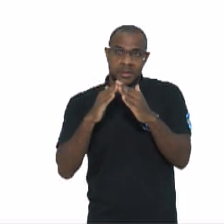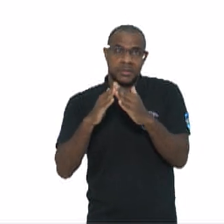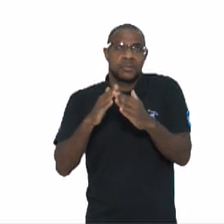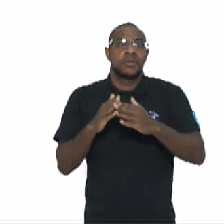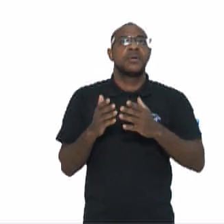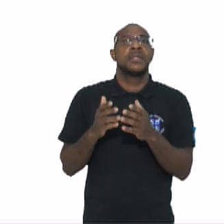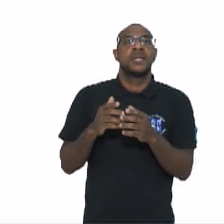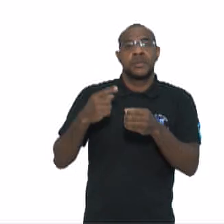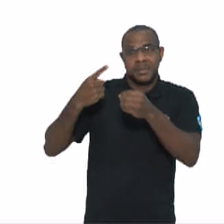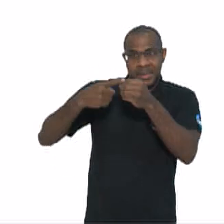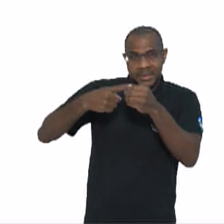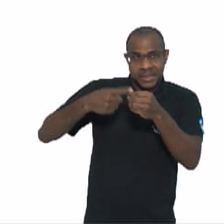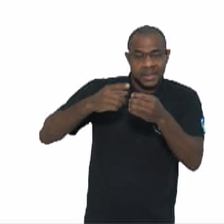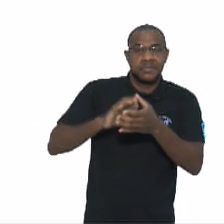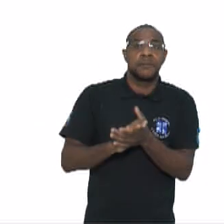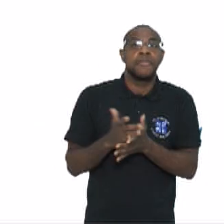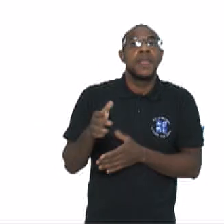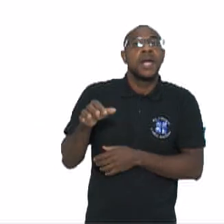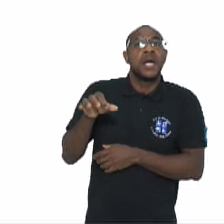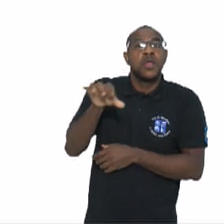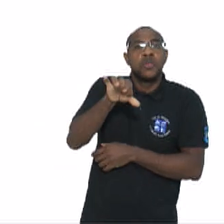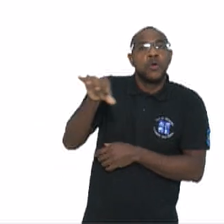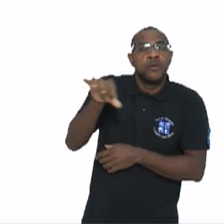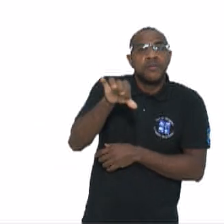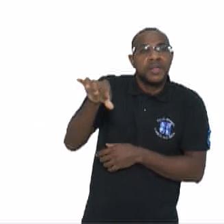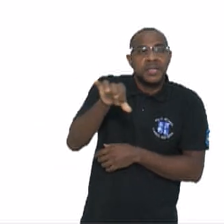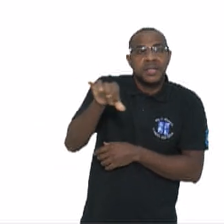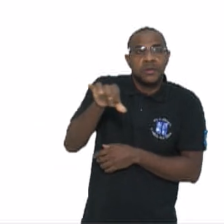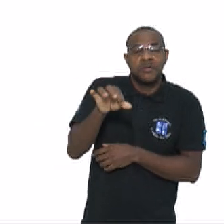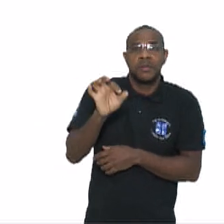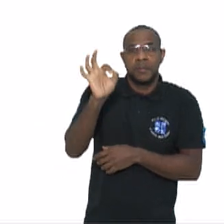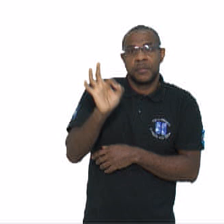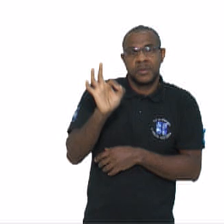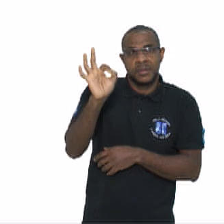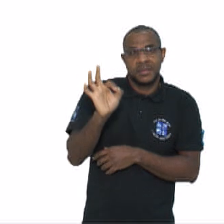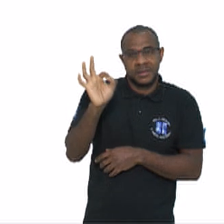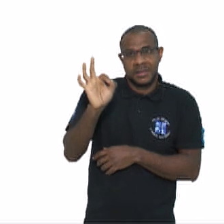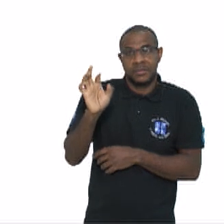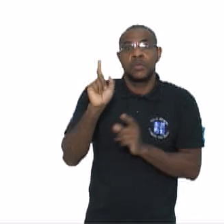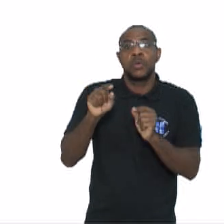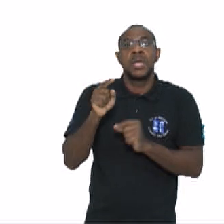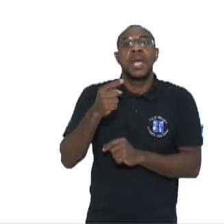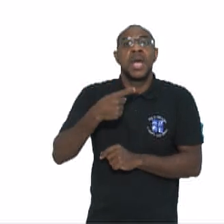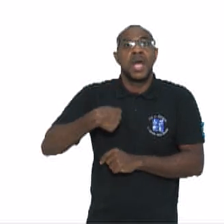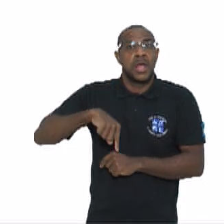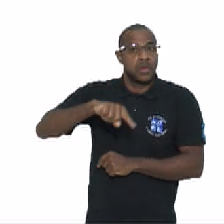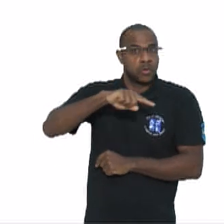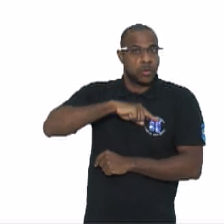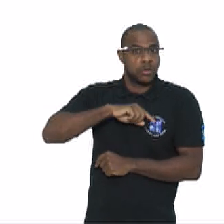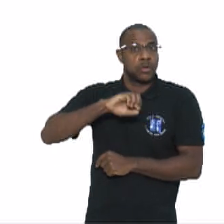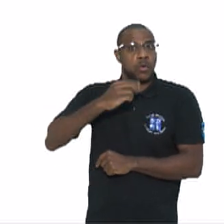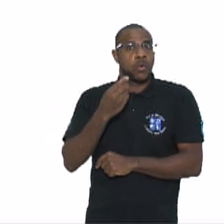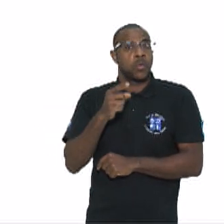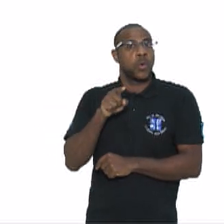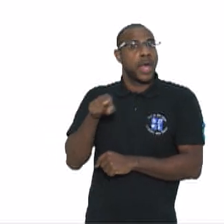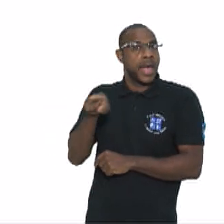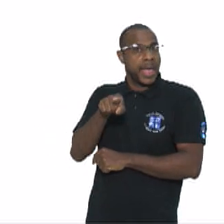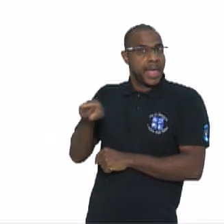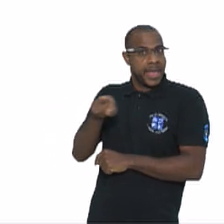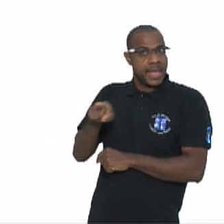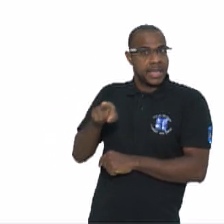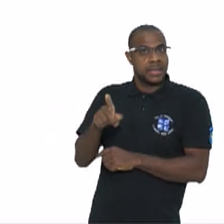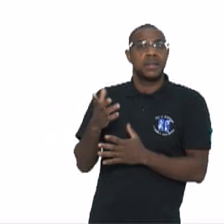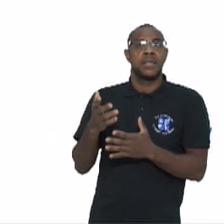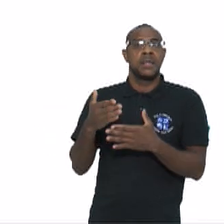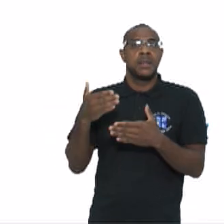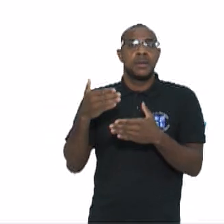Facebook. 99% United Men Group somos nós ou eles durante uma transmissão ao vivo